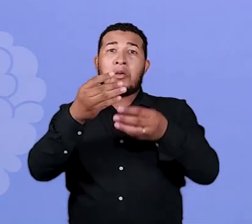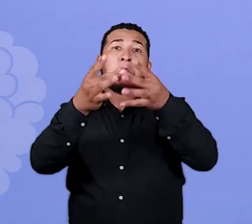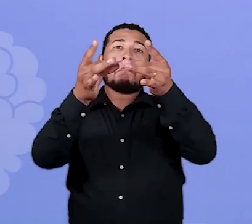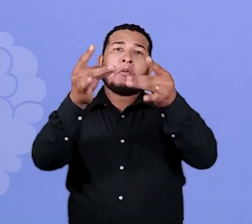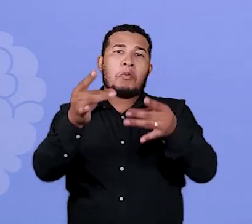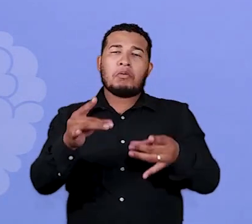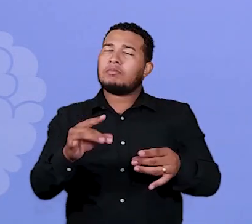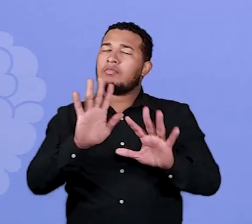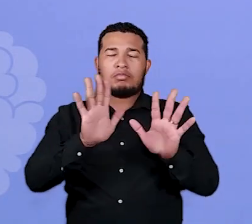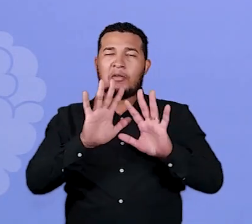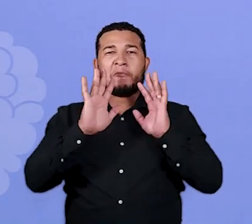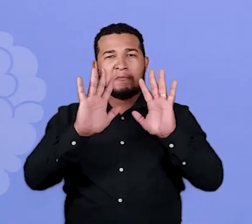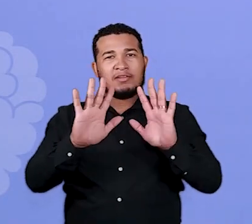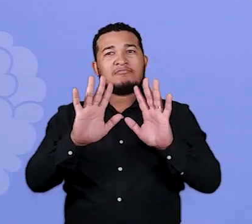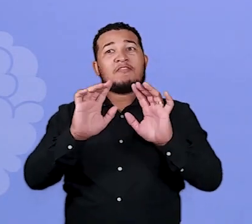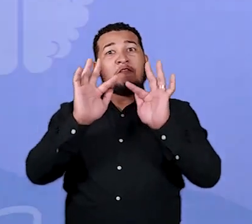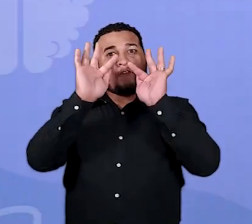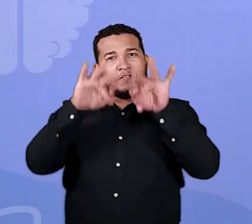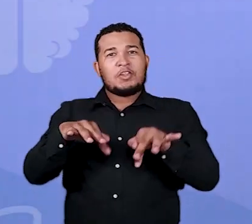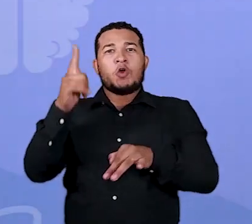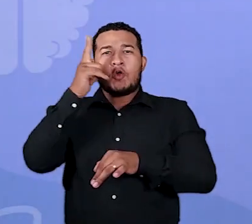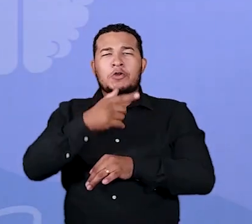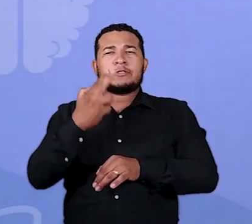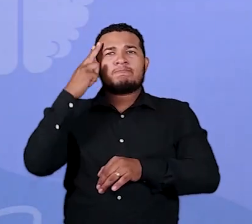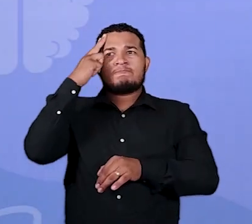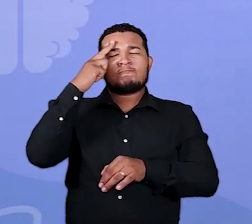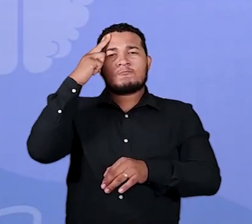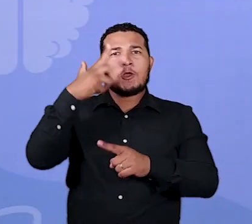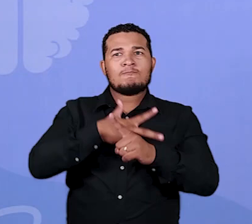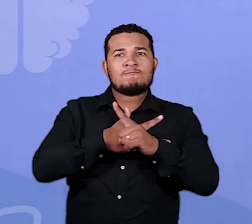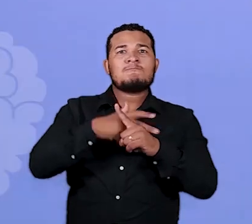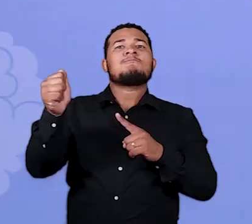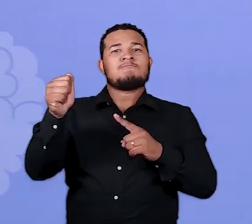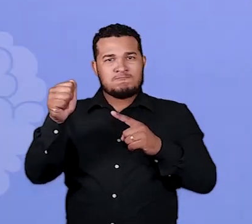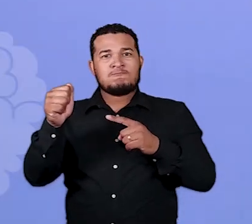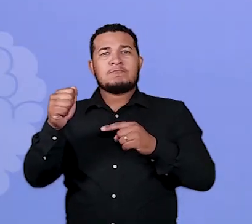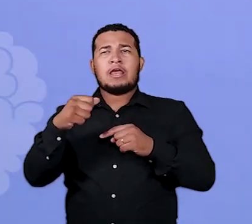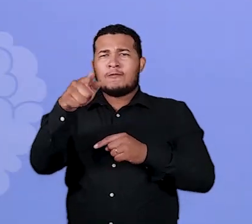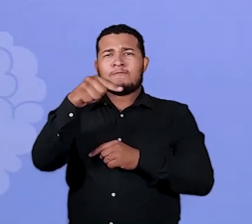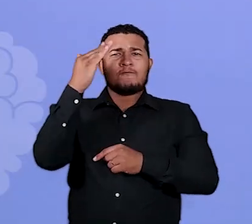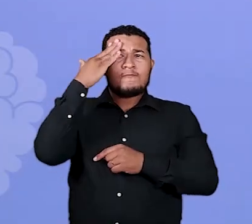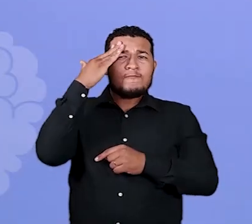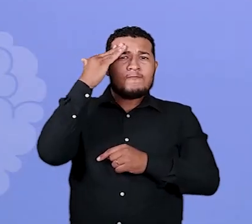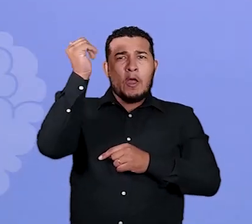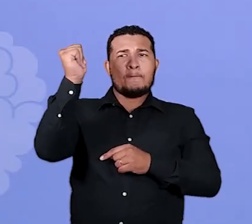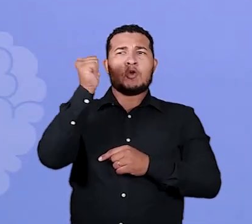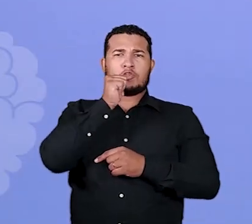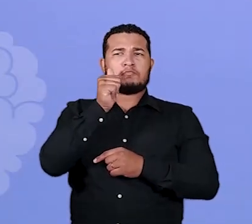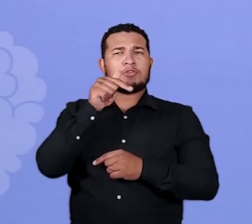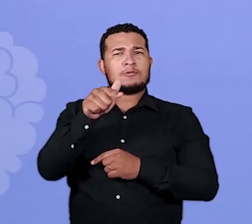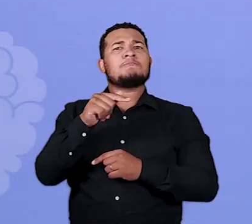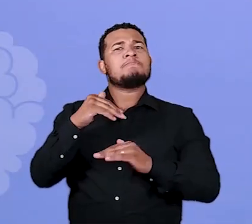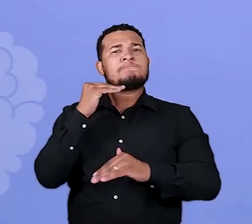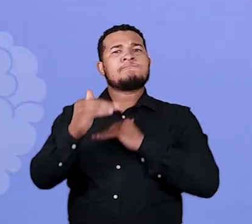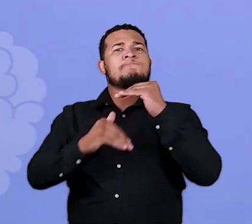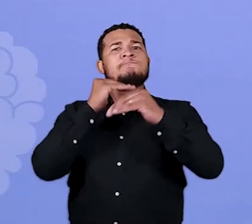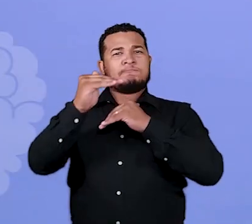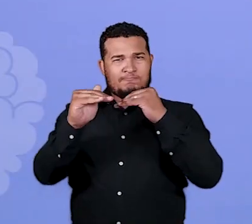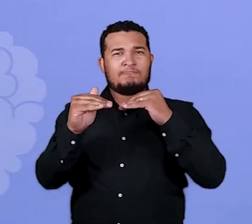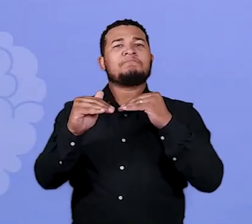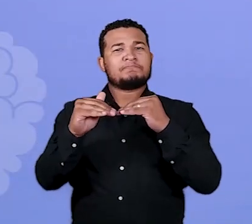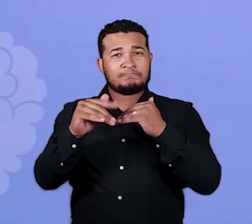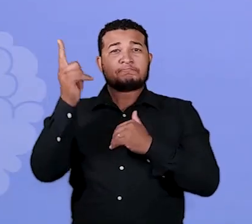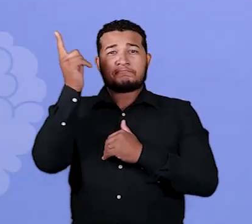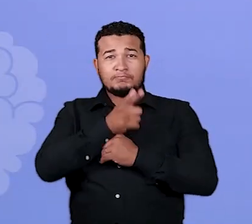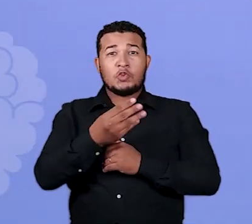coisas boas para a família dela, que ela tinha esse desejo. Então vocês precisam observar que o xadrez ele também trabalha esse âmbito. E